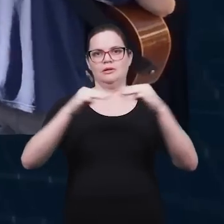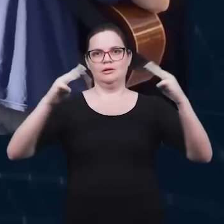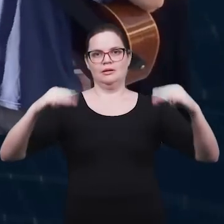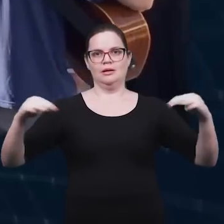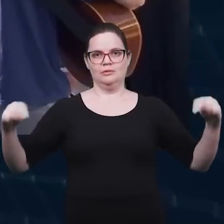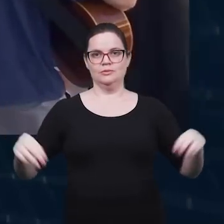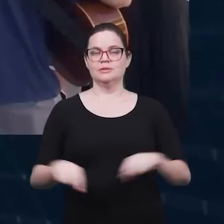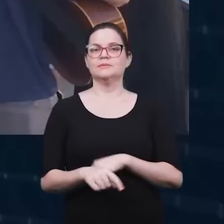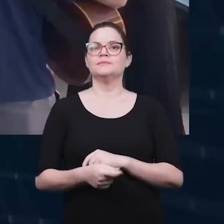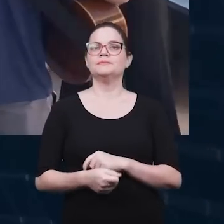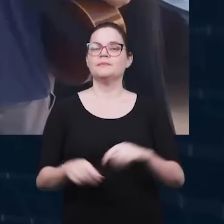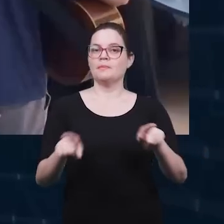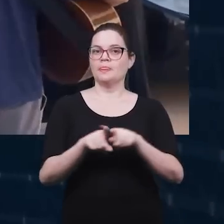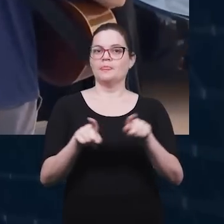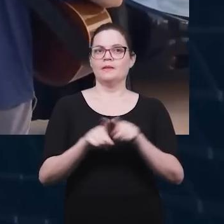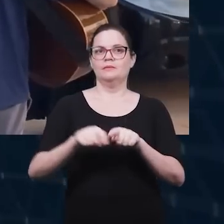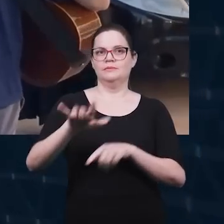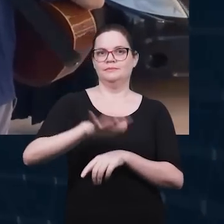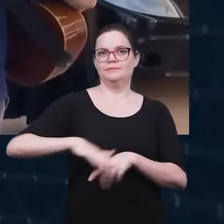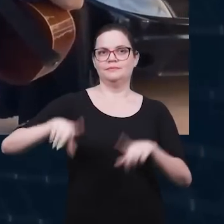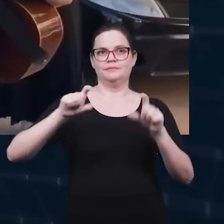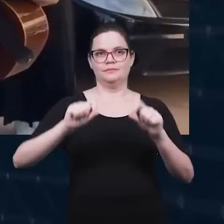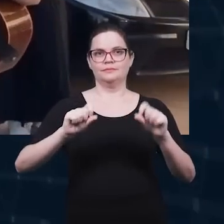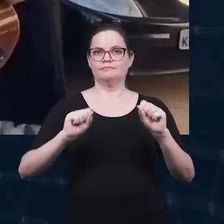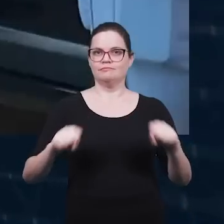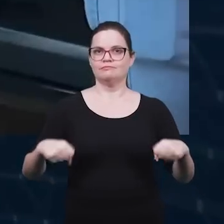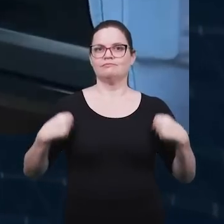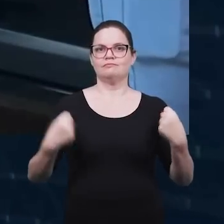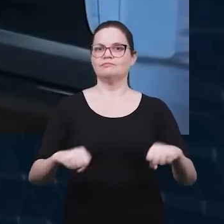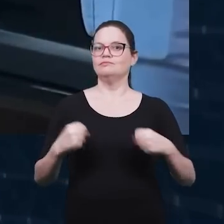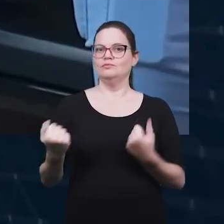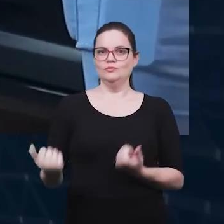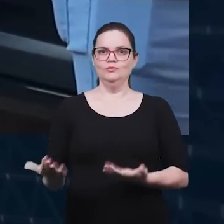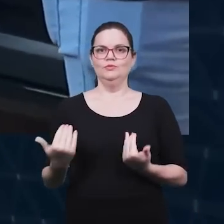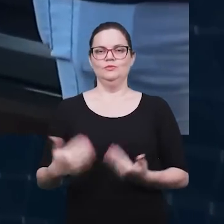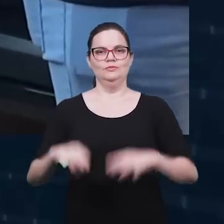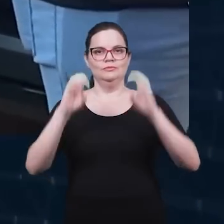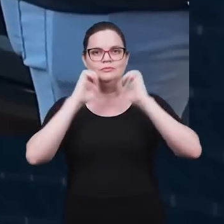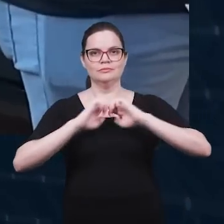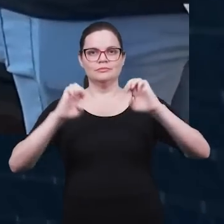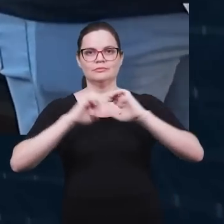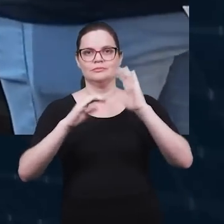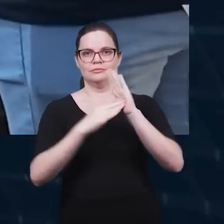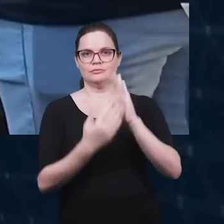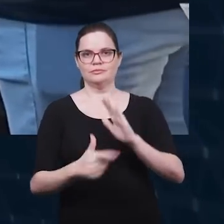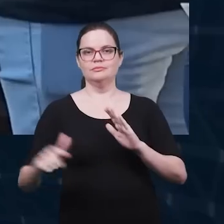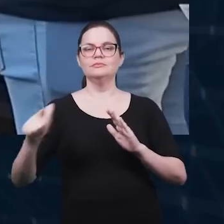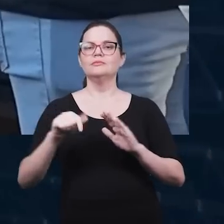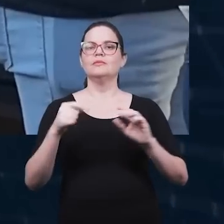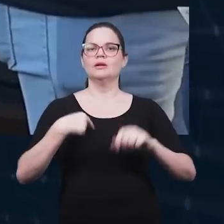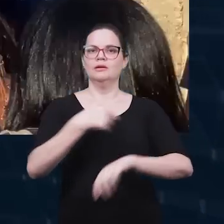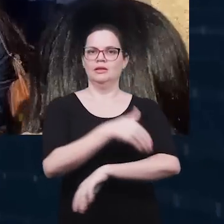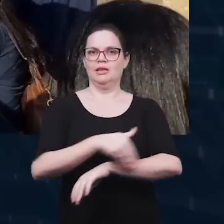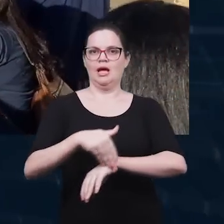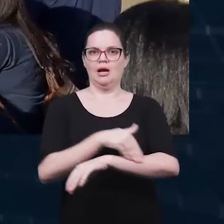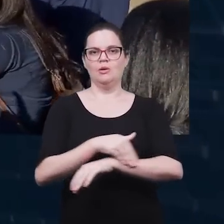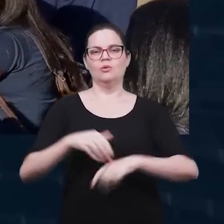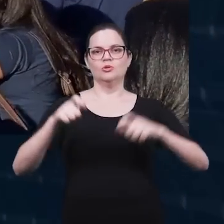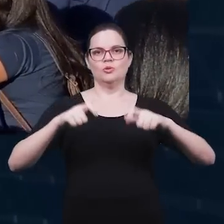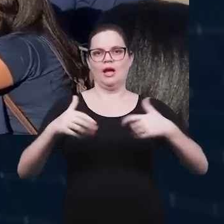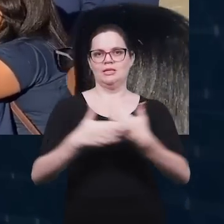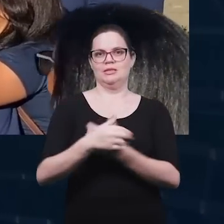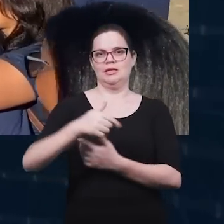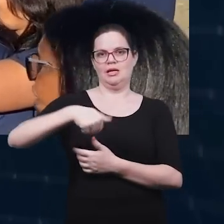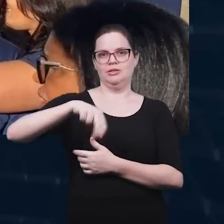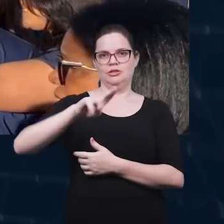Com alegria e dedicação, os jovens do Evangelho Sem Fronteiras levaram a mensagem de Cristo ao bairro da Figueira, na cidade de Queluz.